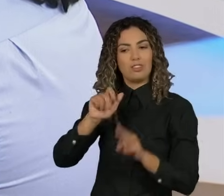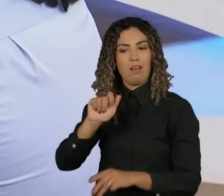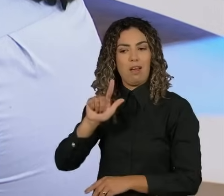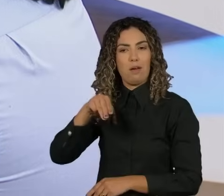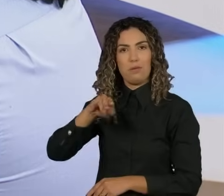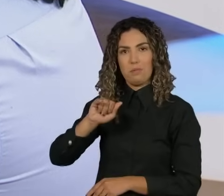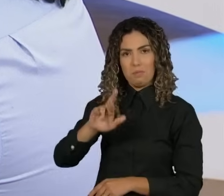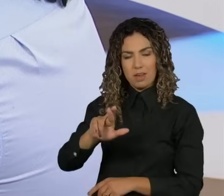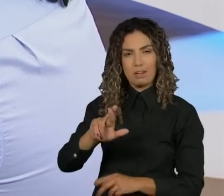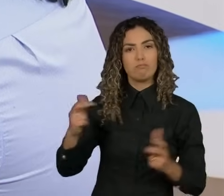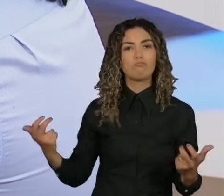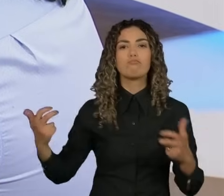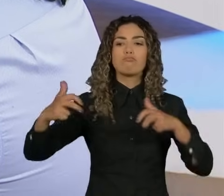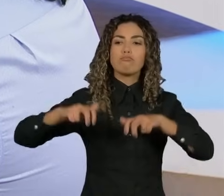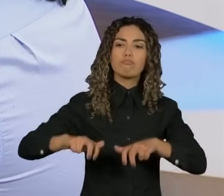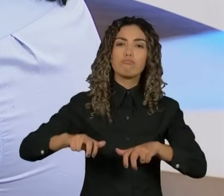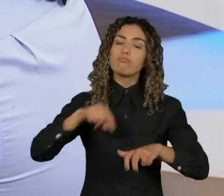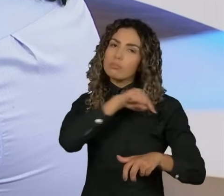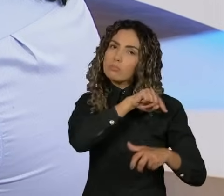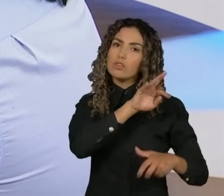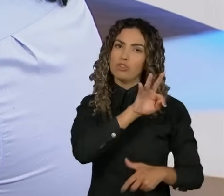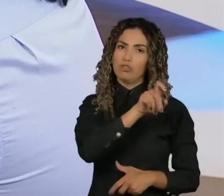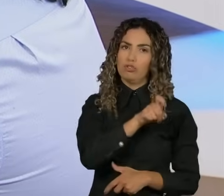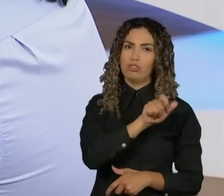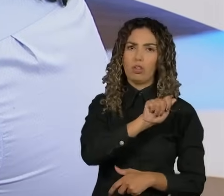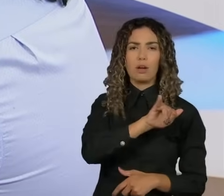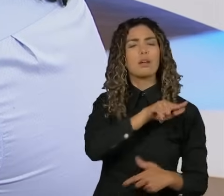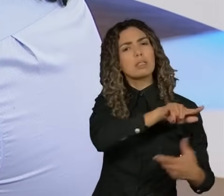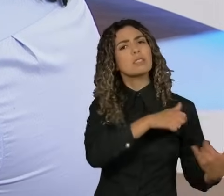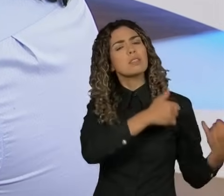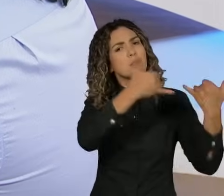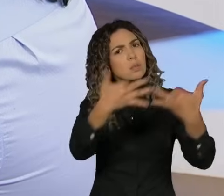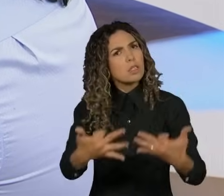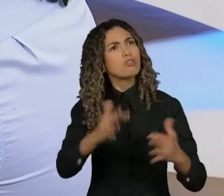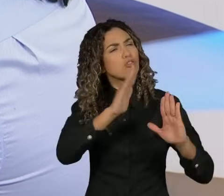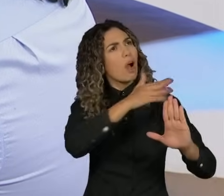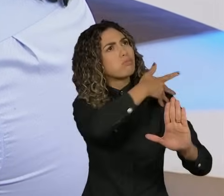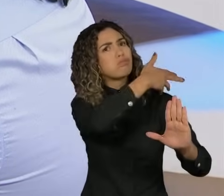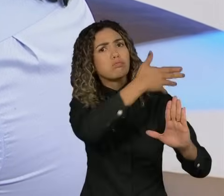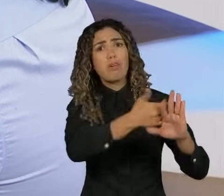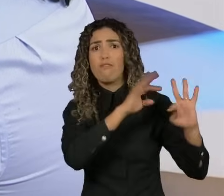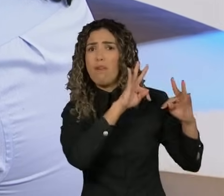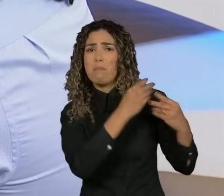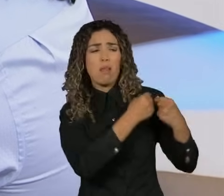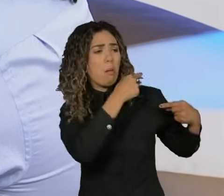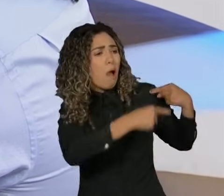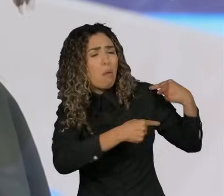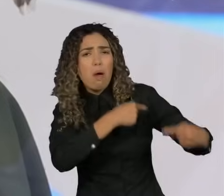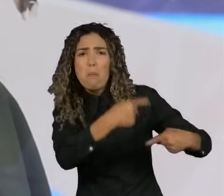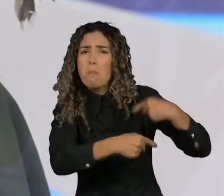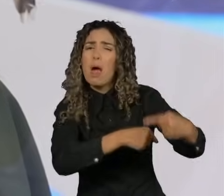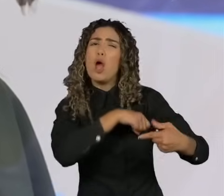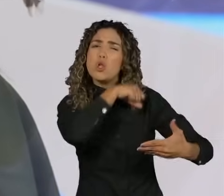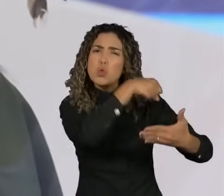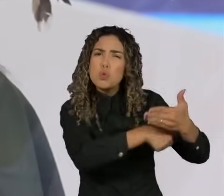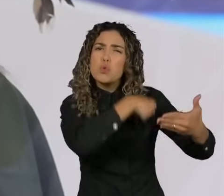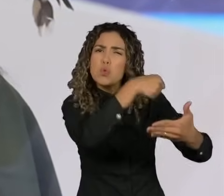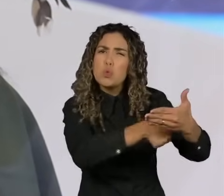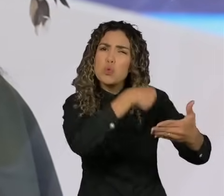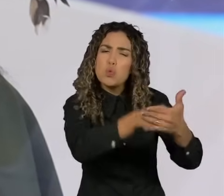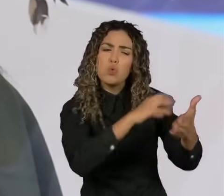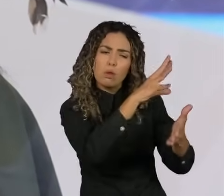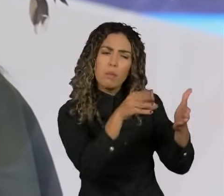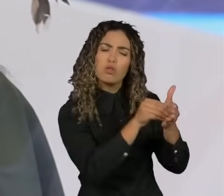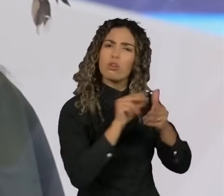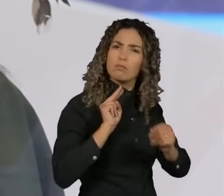Ali falou sobre a herança familiar de luta pela Amazônia e pelos povos indígenas. Meu Meu pai